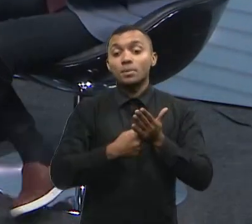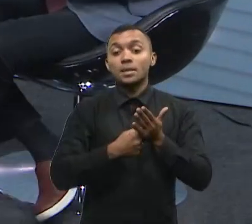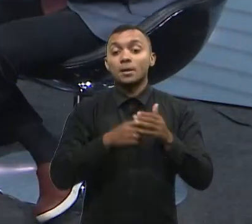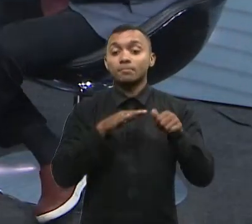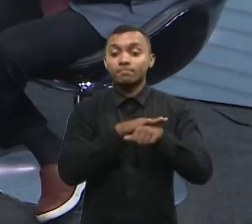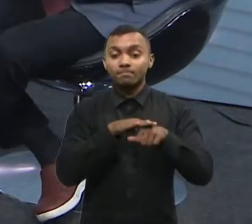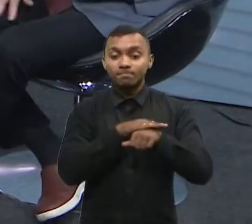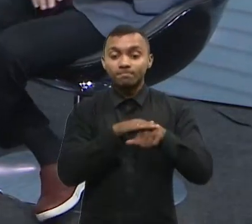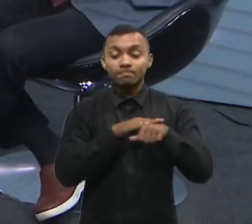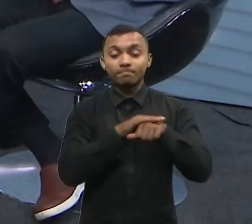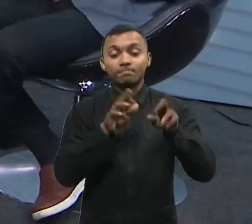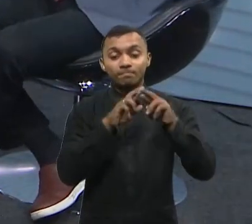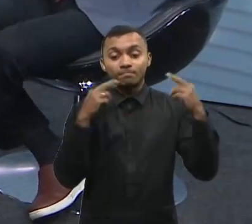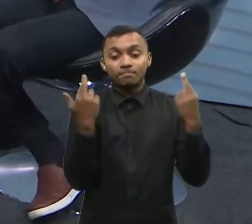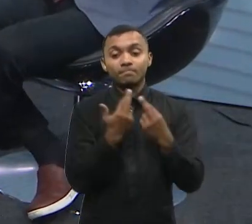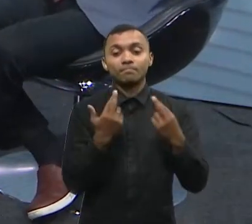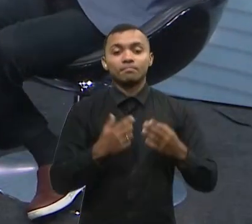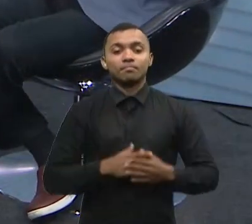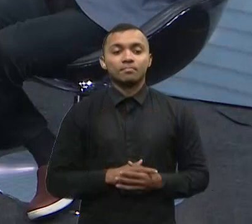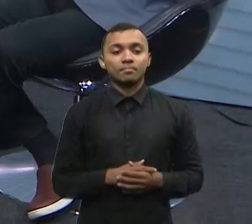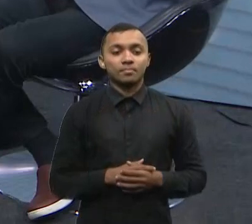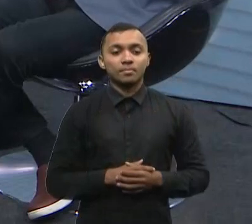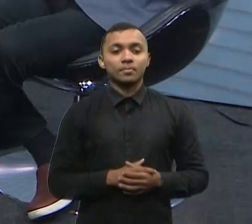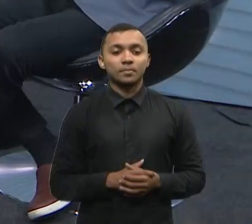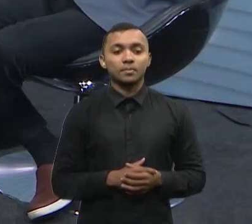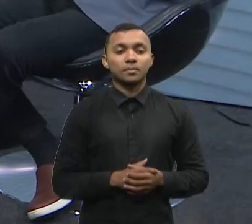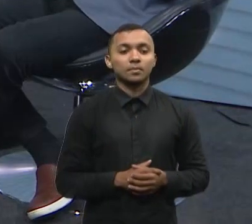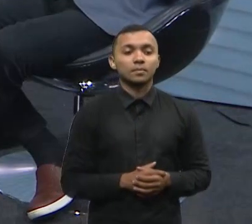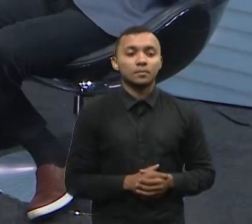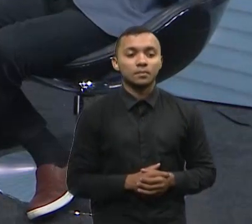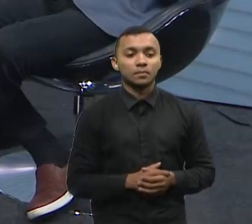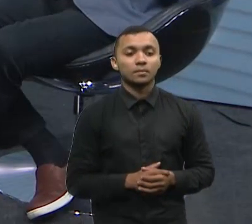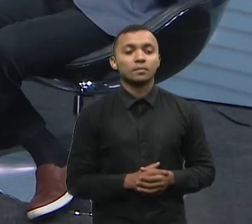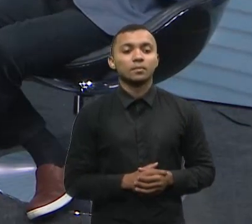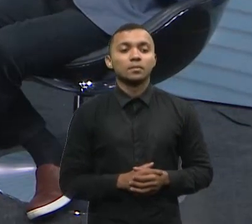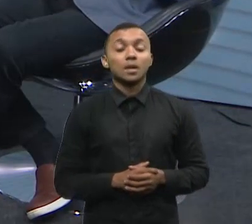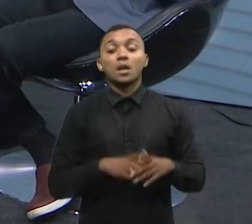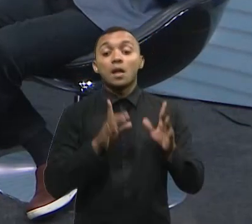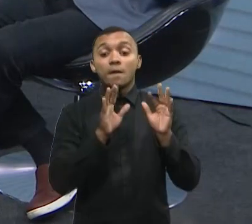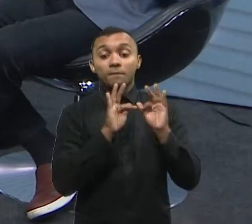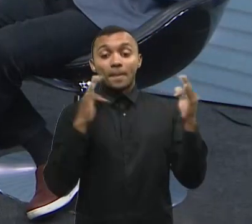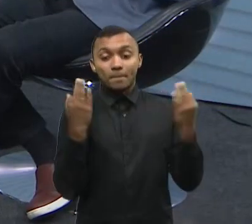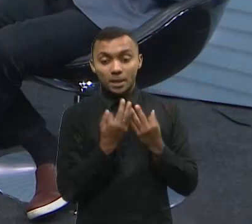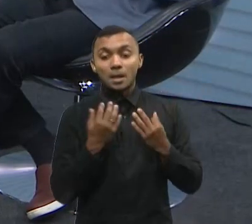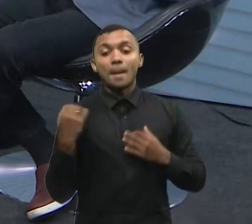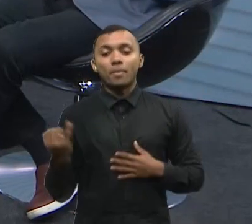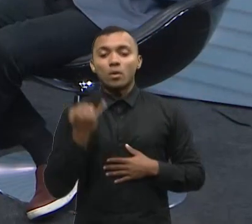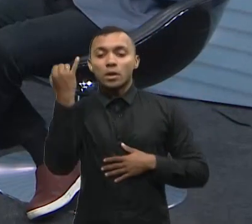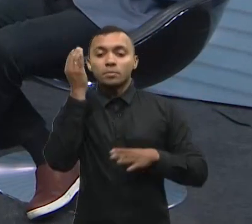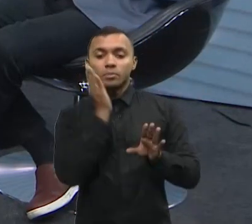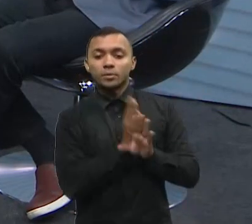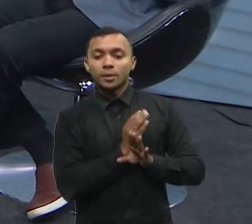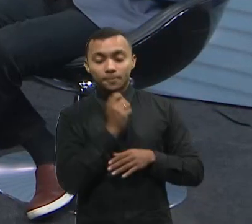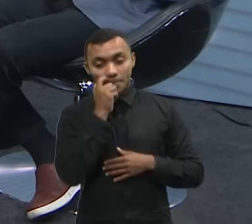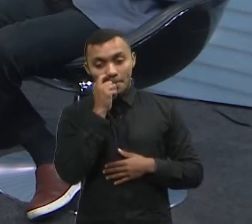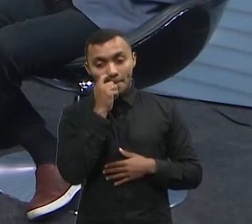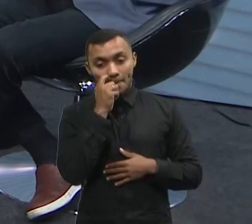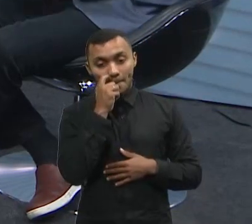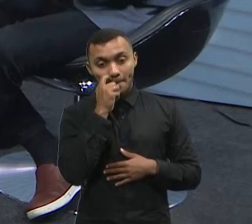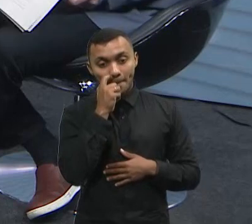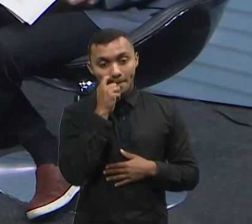discutir, a doutora Renata sabe isso, muito bem. E é interessante isso. Falar também que a família, ela é papel importante, porque ela recebe a devolutiva dessas